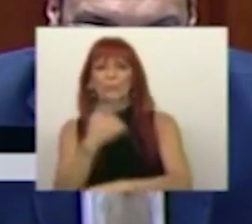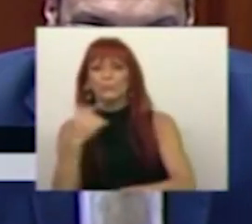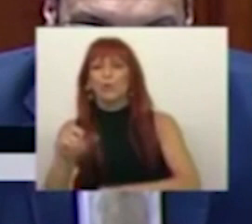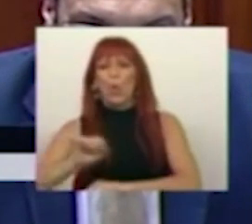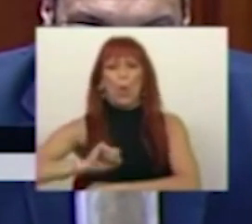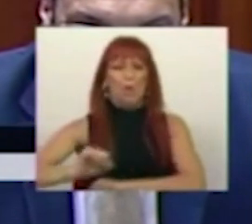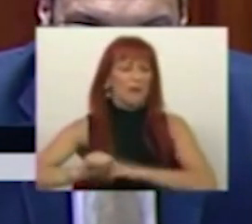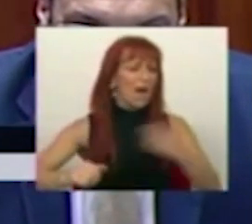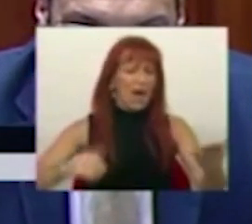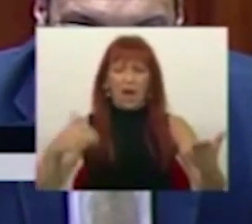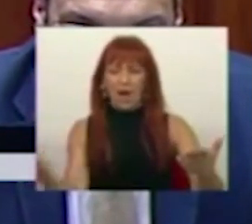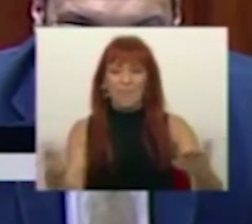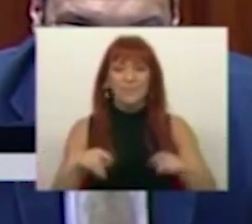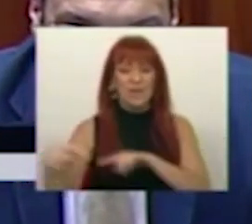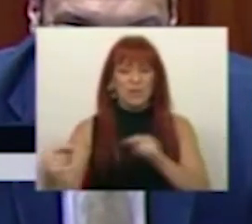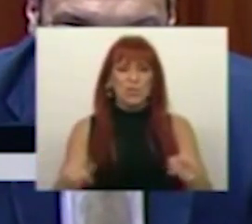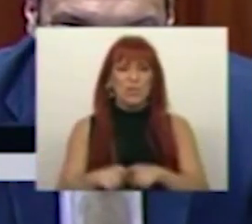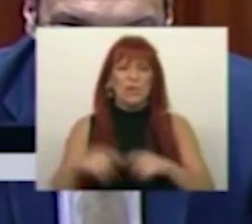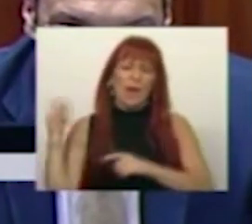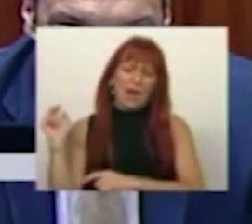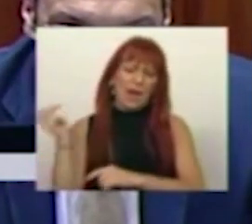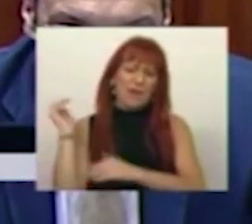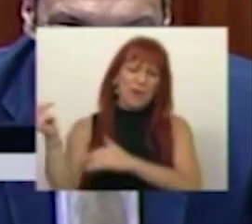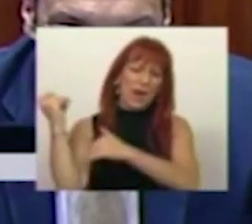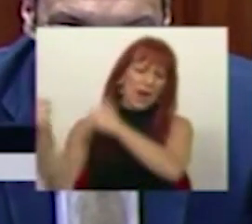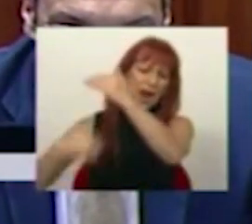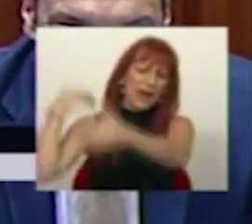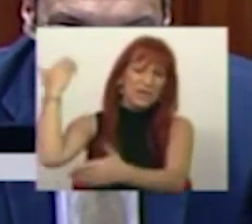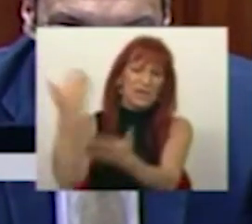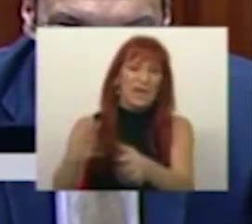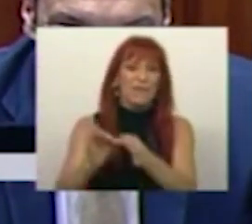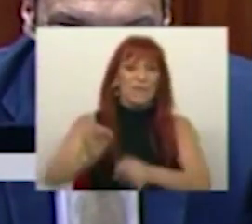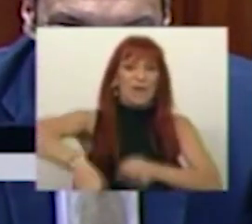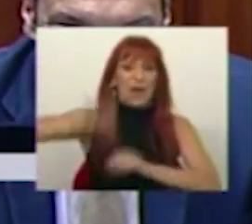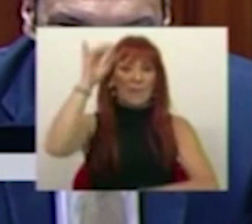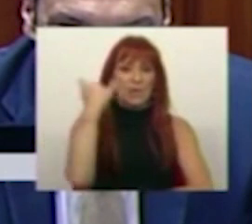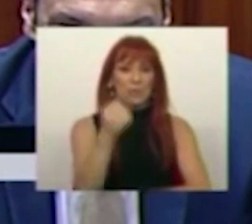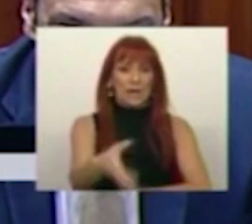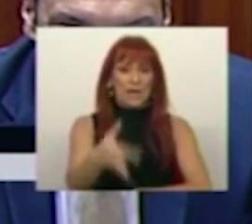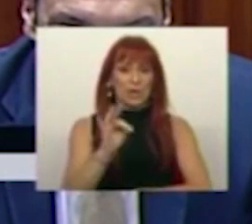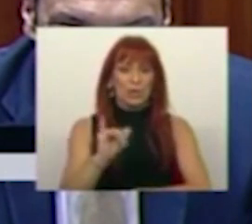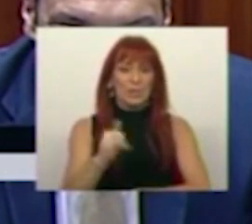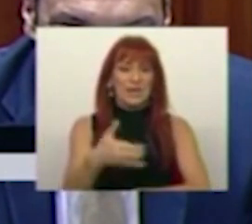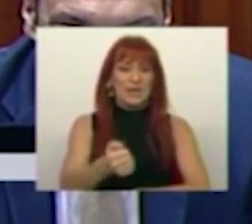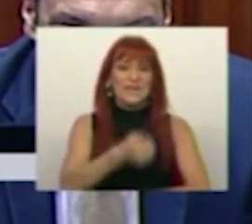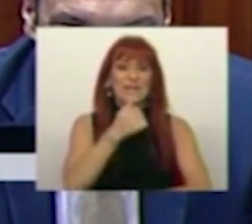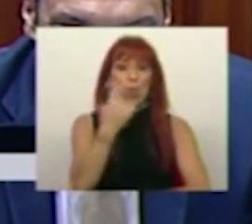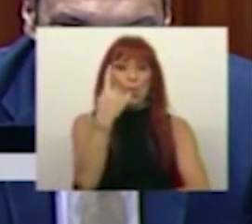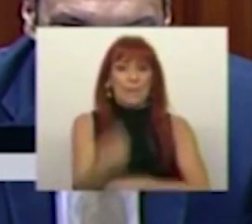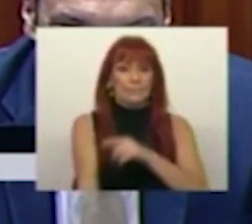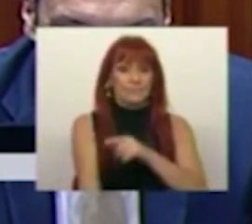ser contra. Essa discussão arrastou-se anos, até que finalmente, em 2014 e 2015, foi tomada uma